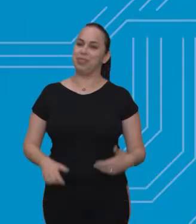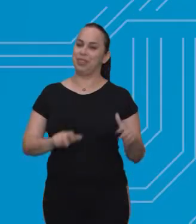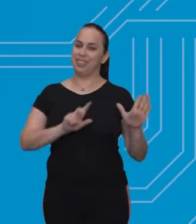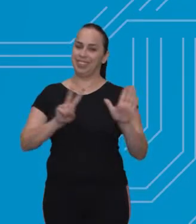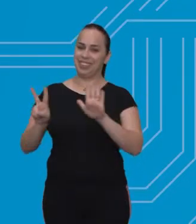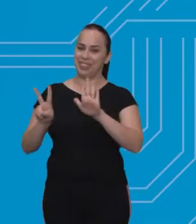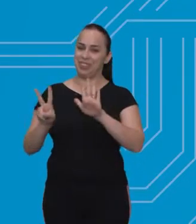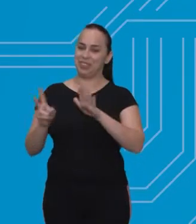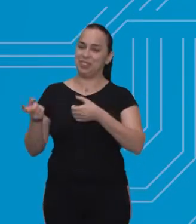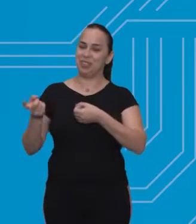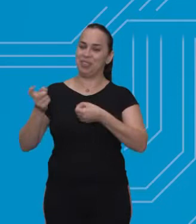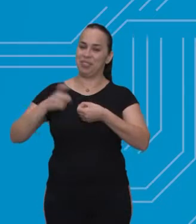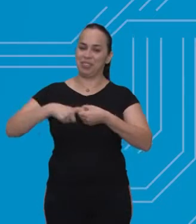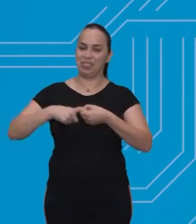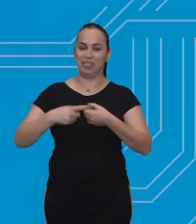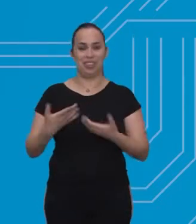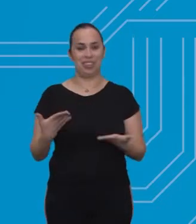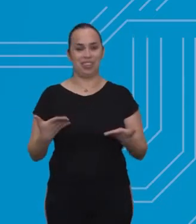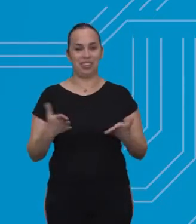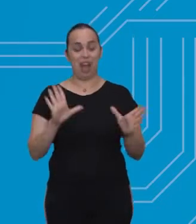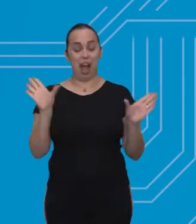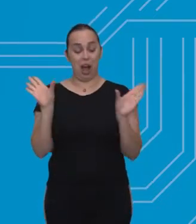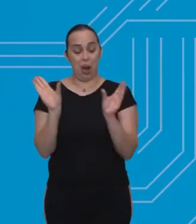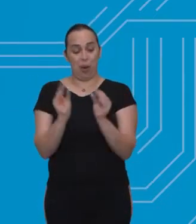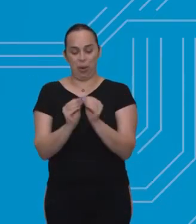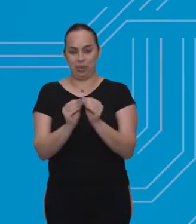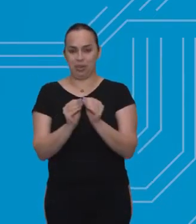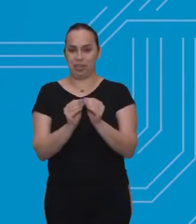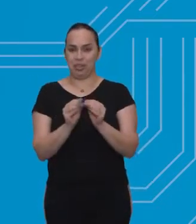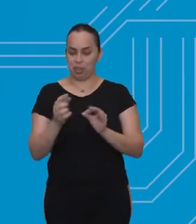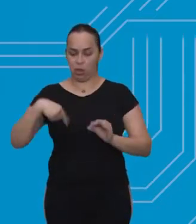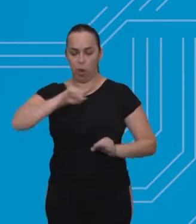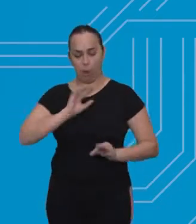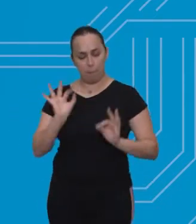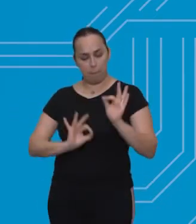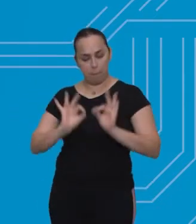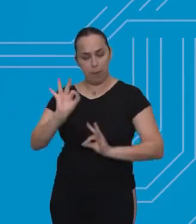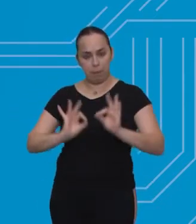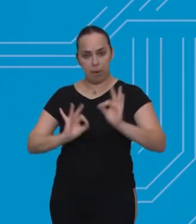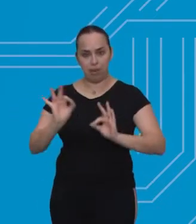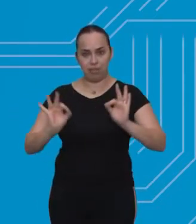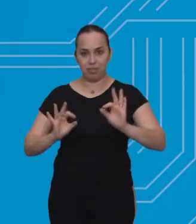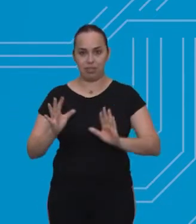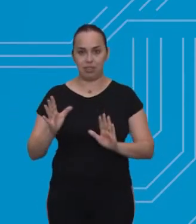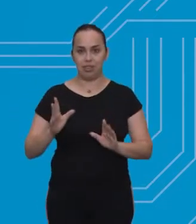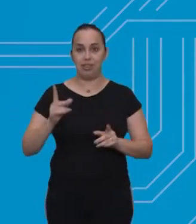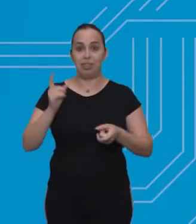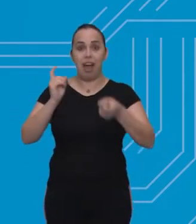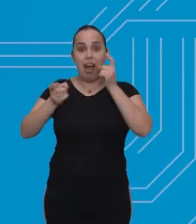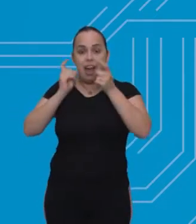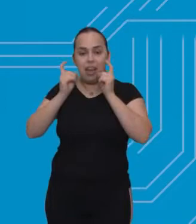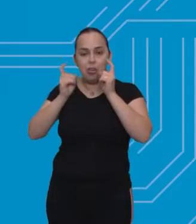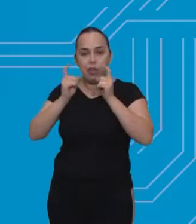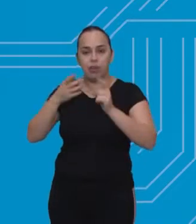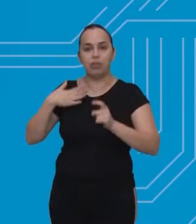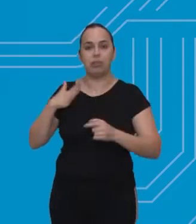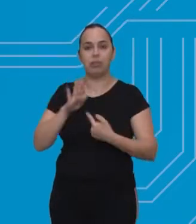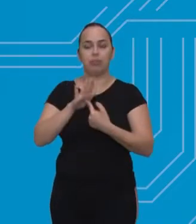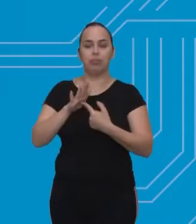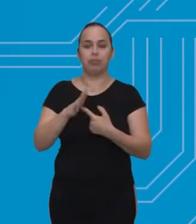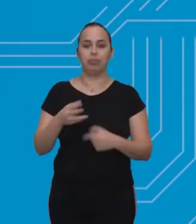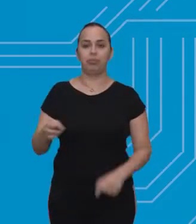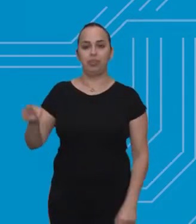Oi e o semana Legislativa está de volta fica agora com o resumo que preparamos para você nos destaques da sessão